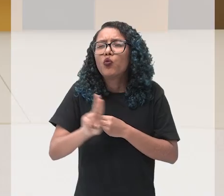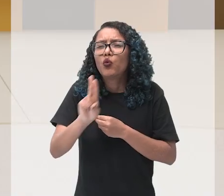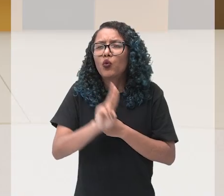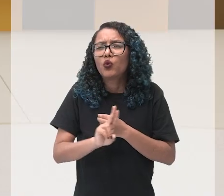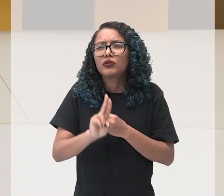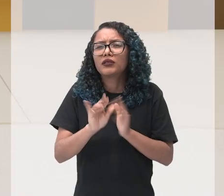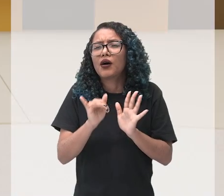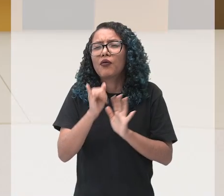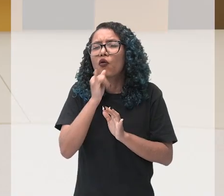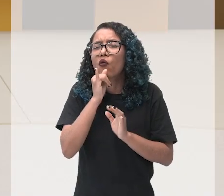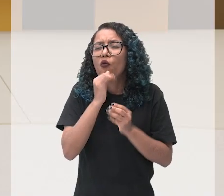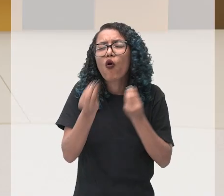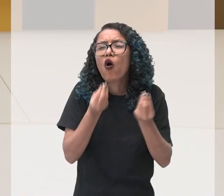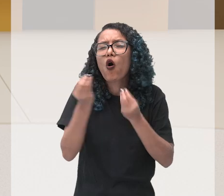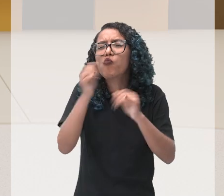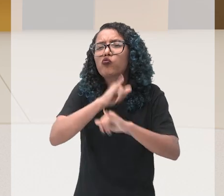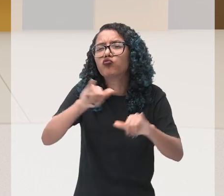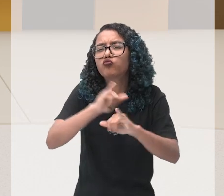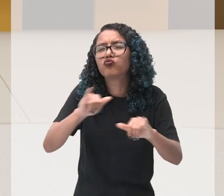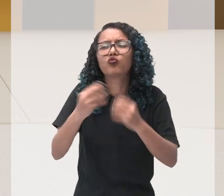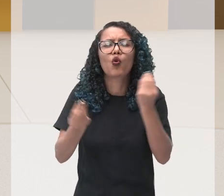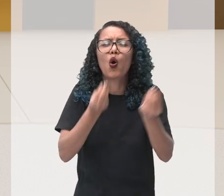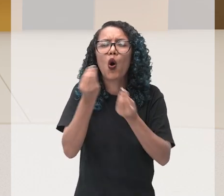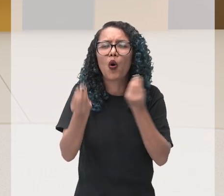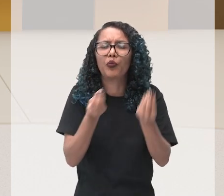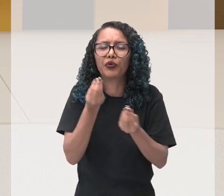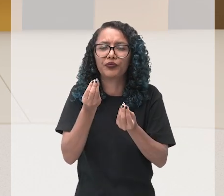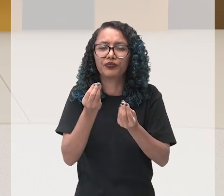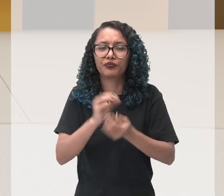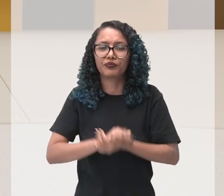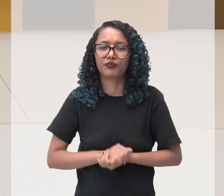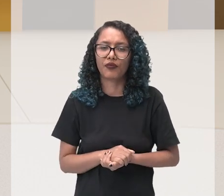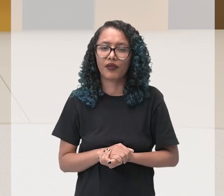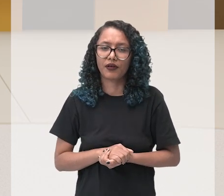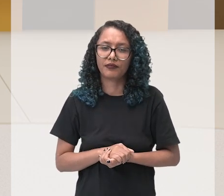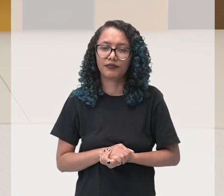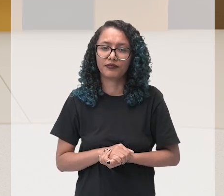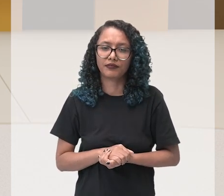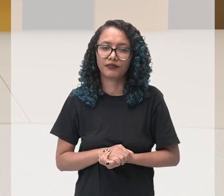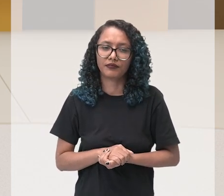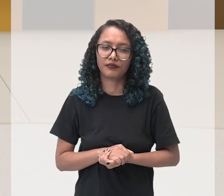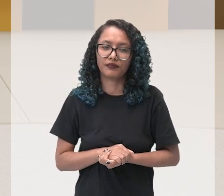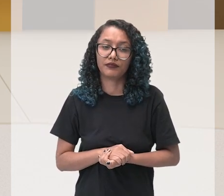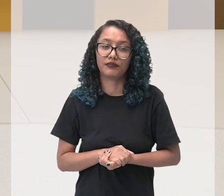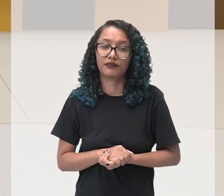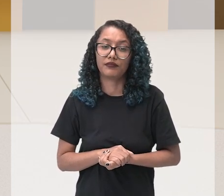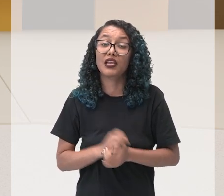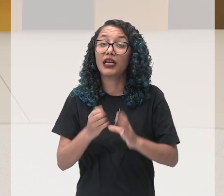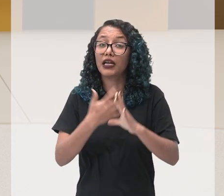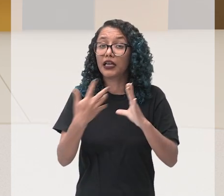vocês algumas dessas características que a gente vai mostrar, certo? Então, as fake news utilizam